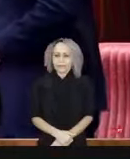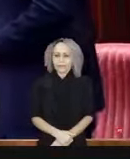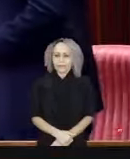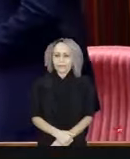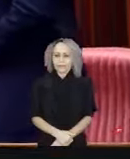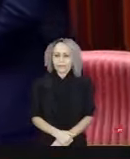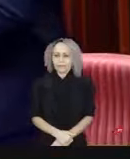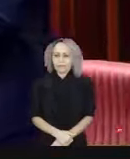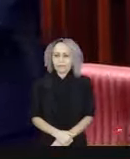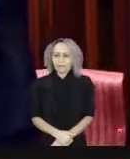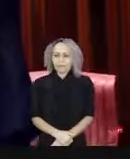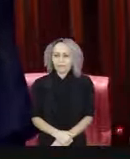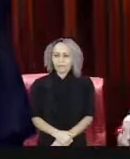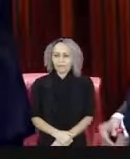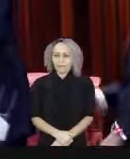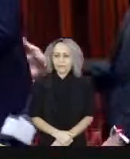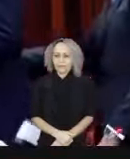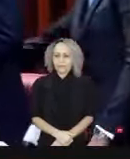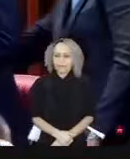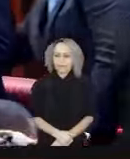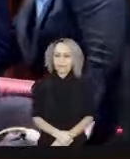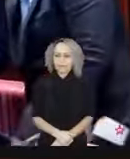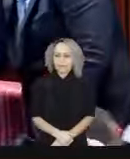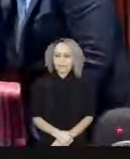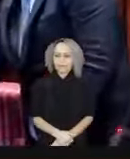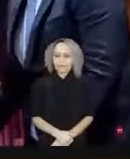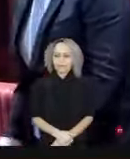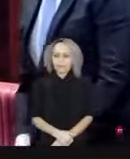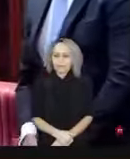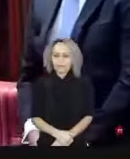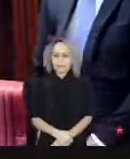Caminhamos para o encerramento da solenidade de diplomação.